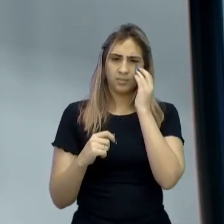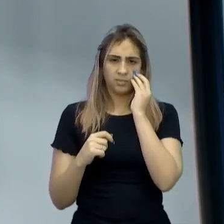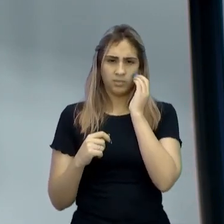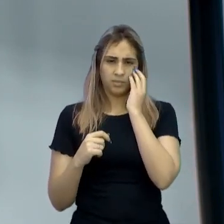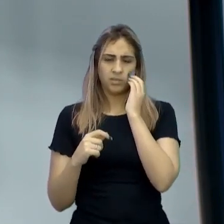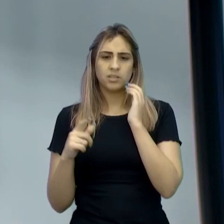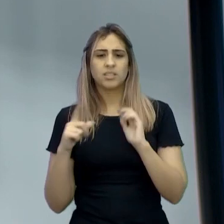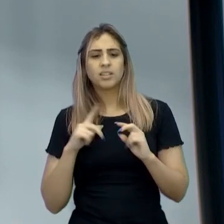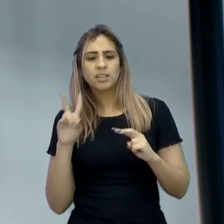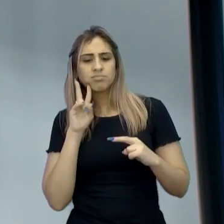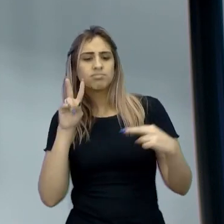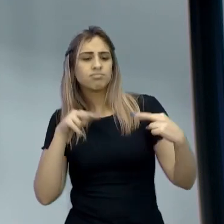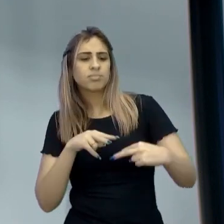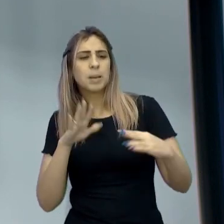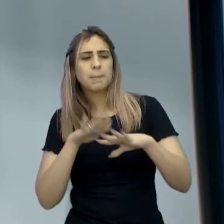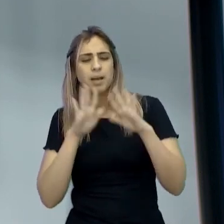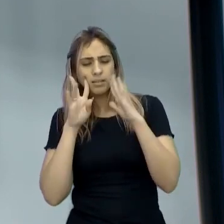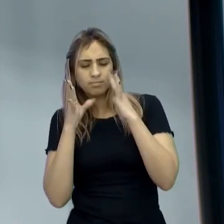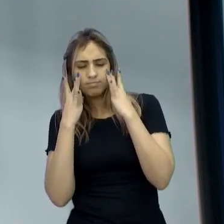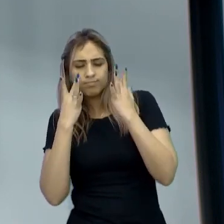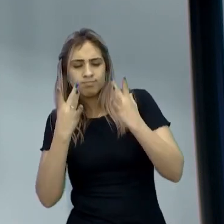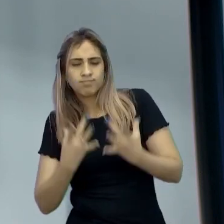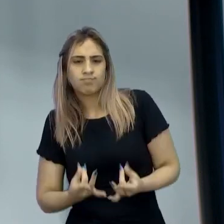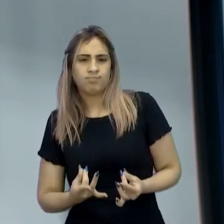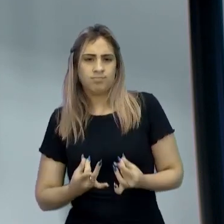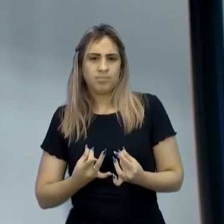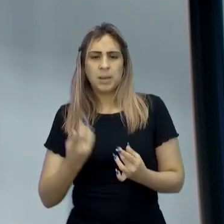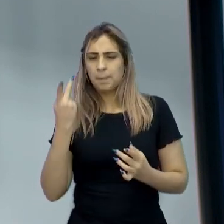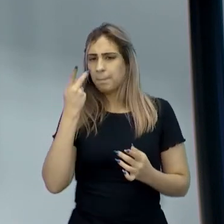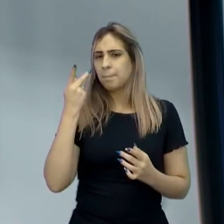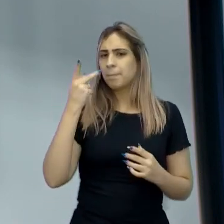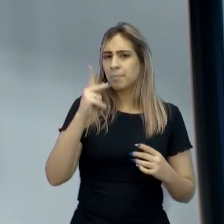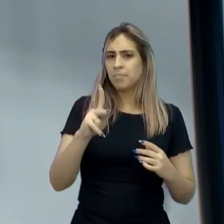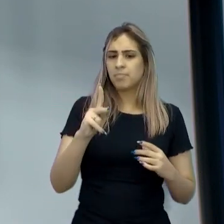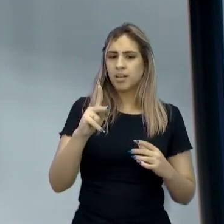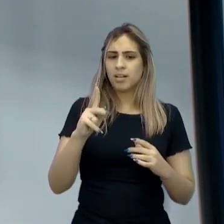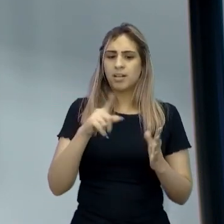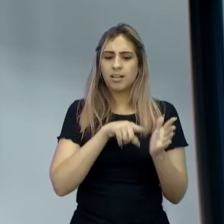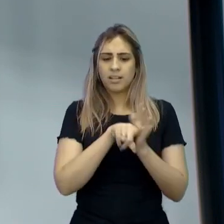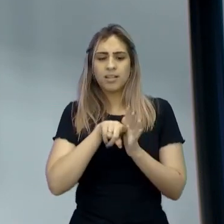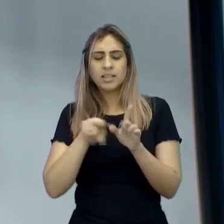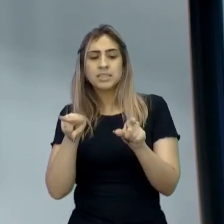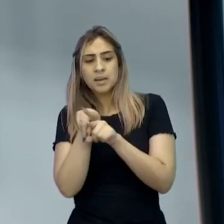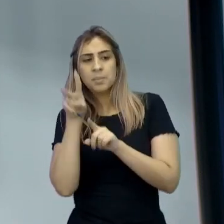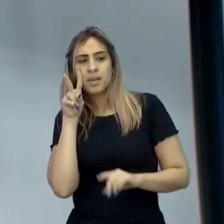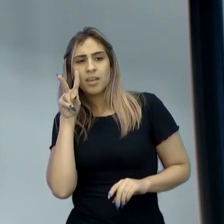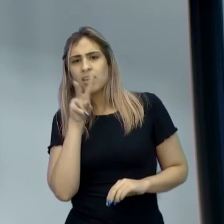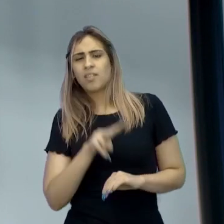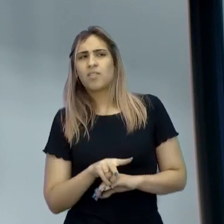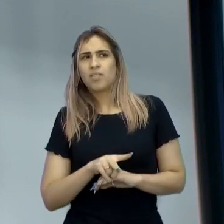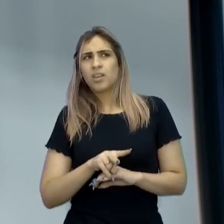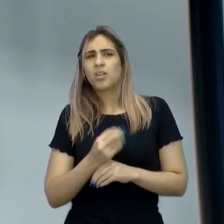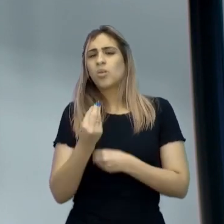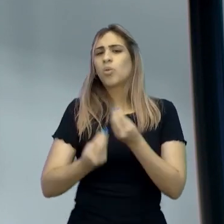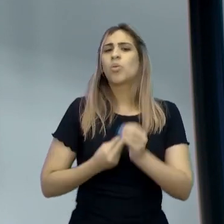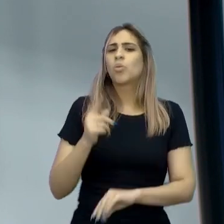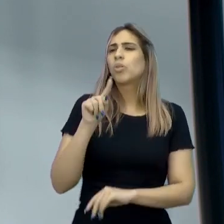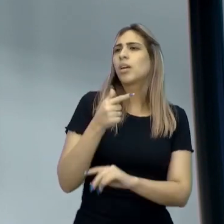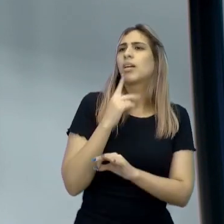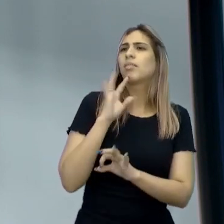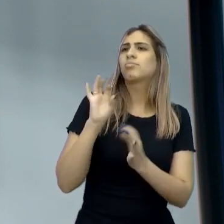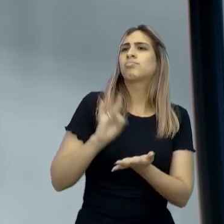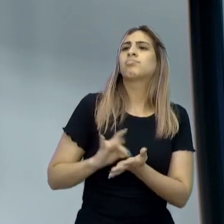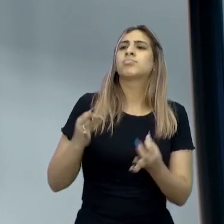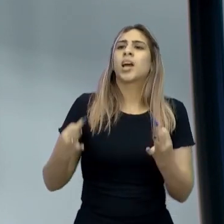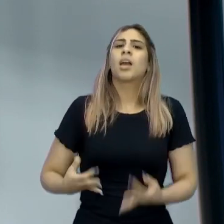ter olhos mais atentos, né, para analisar e enxergar o que não é óbvio,